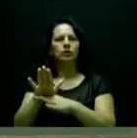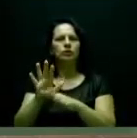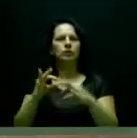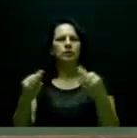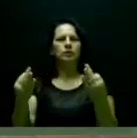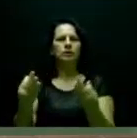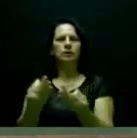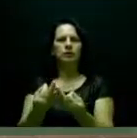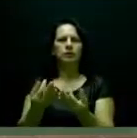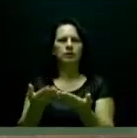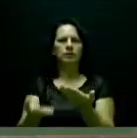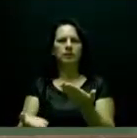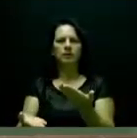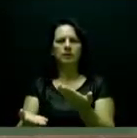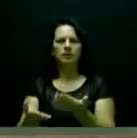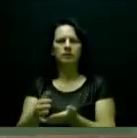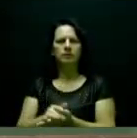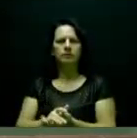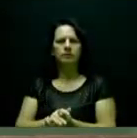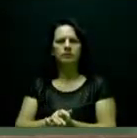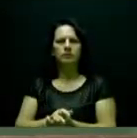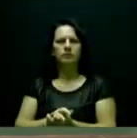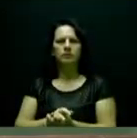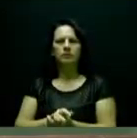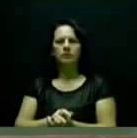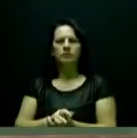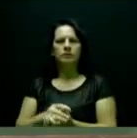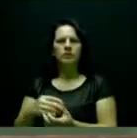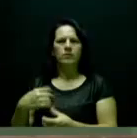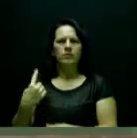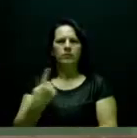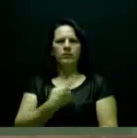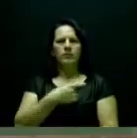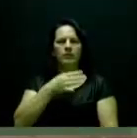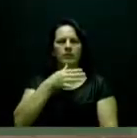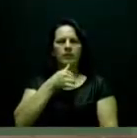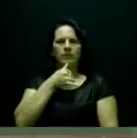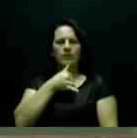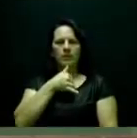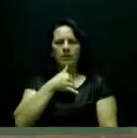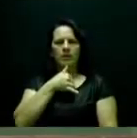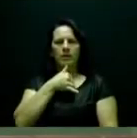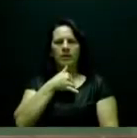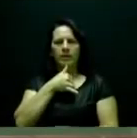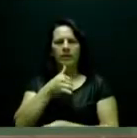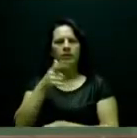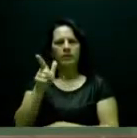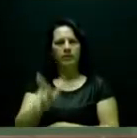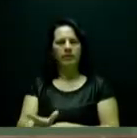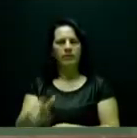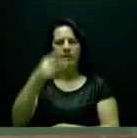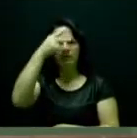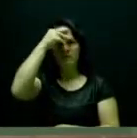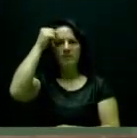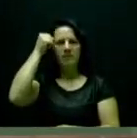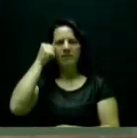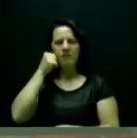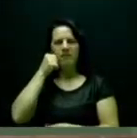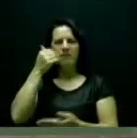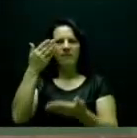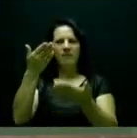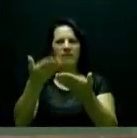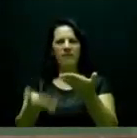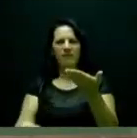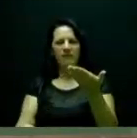essas famílias que perderam tudo. Por isso fica aqui a nossa lamentação, que volto a dizer mais uma vez, prefeita,